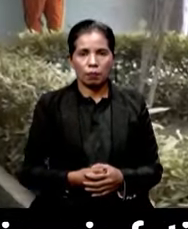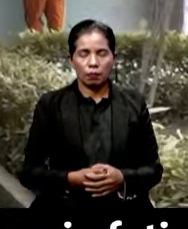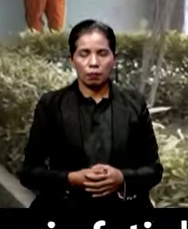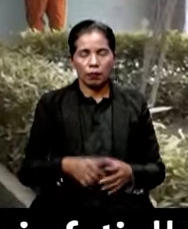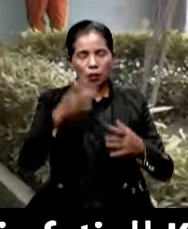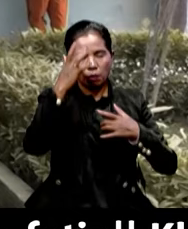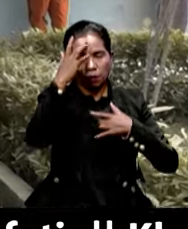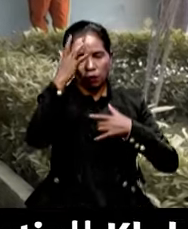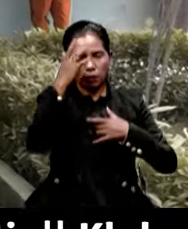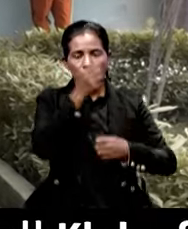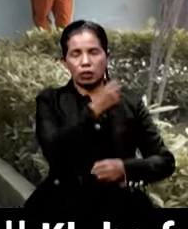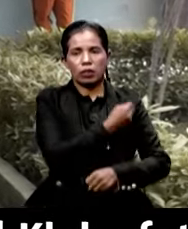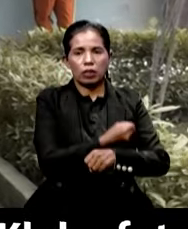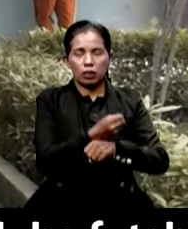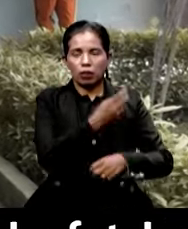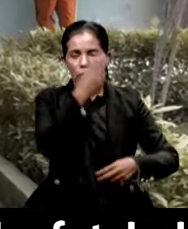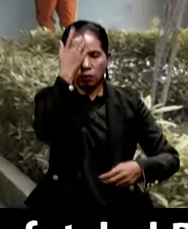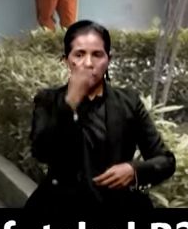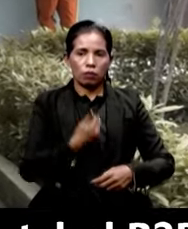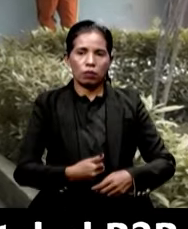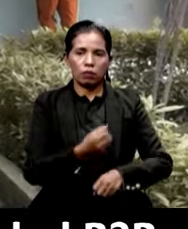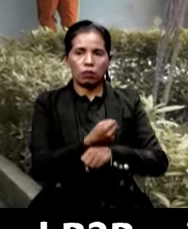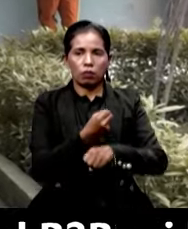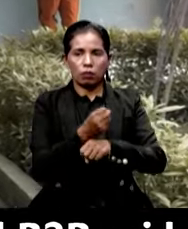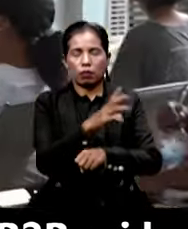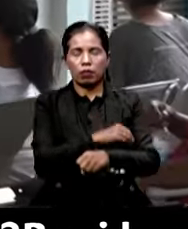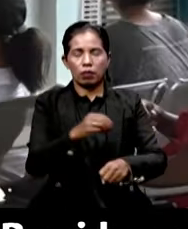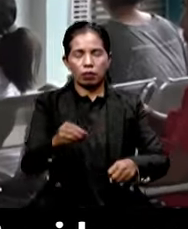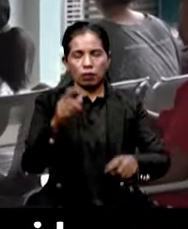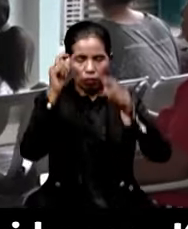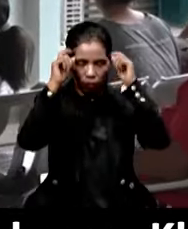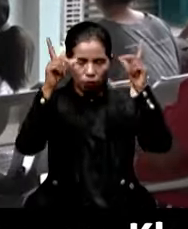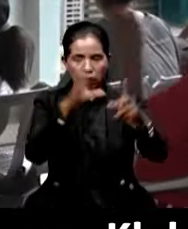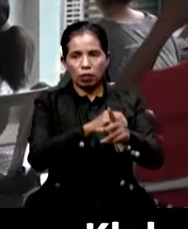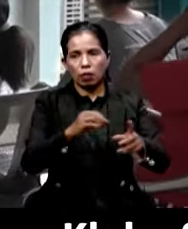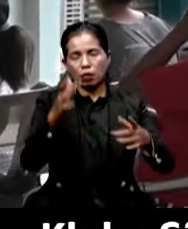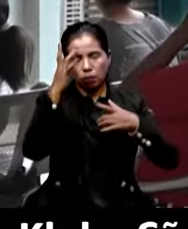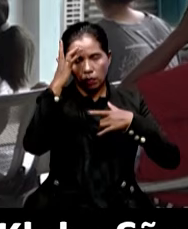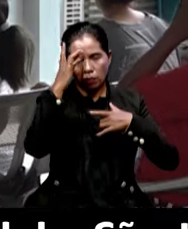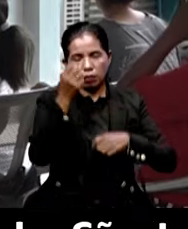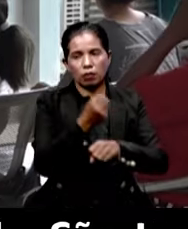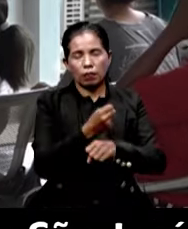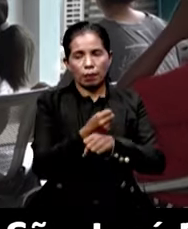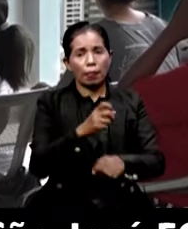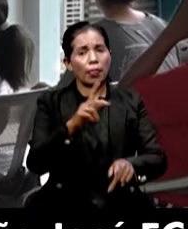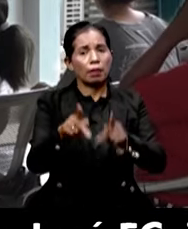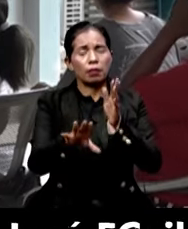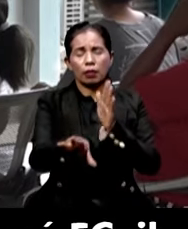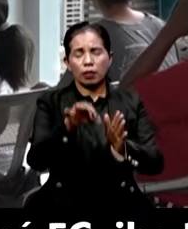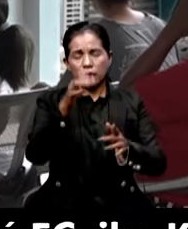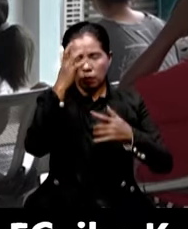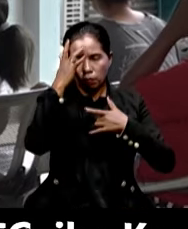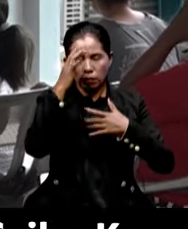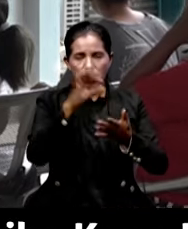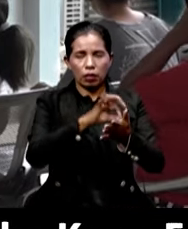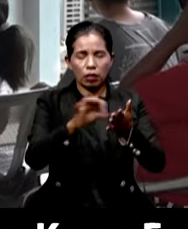Moras crônica e de nebeira da unha de moro ambara que sofre, não sai preocupação vai uma roto, mas moras estroca. E me lembro que esta moras ne